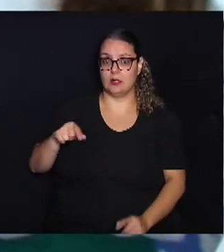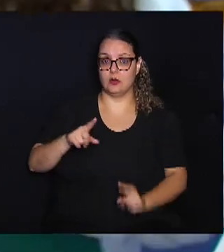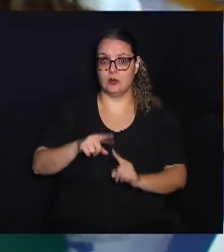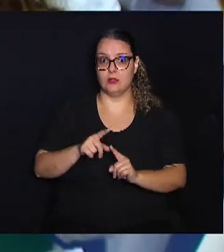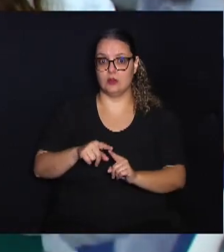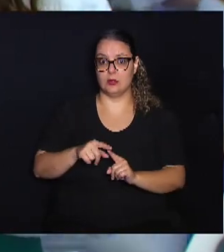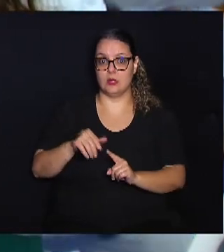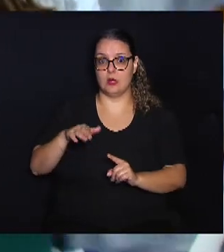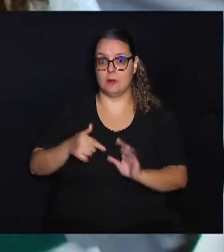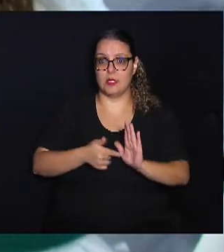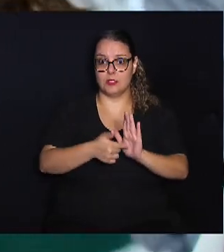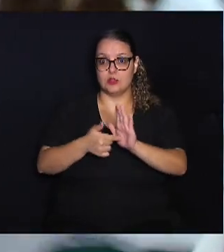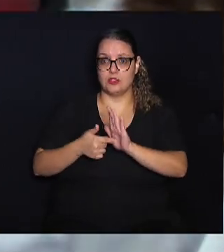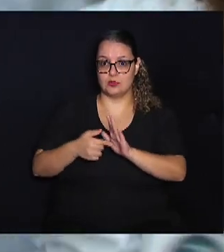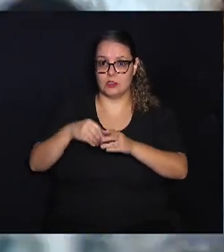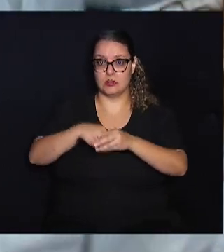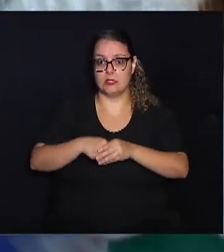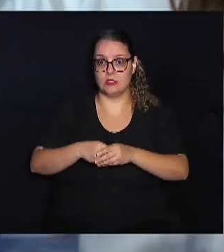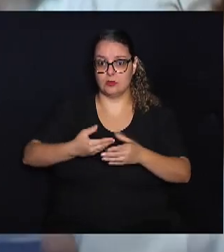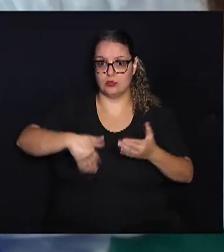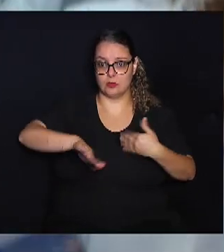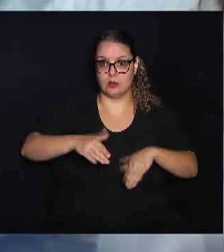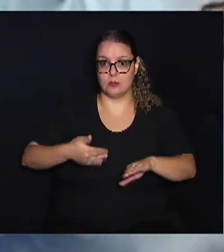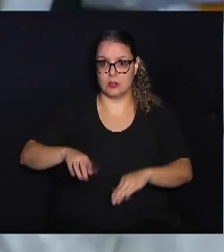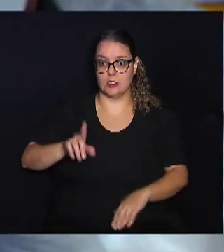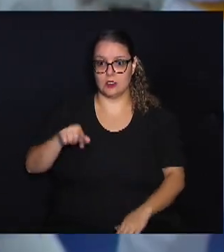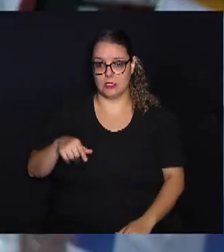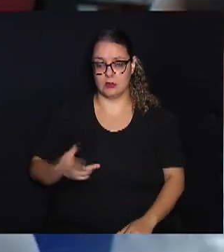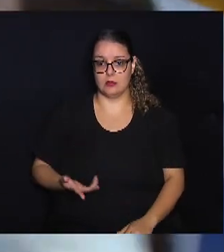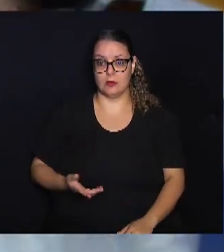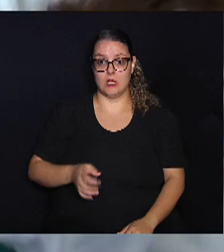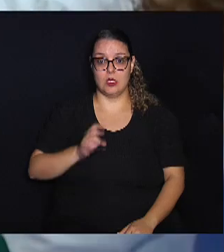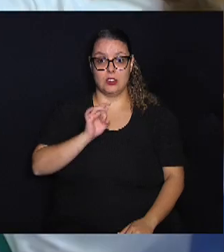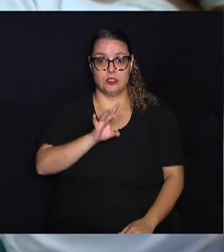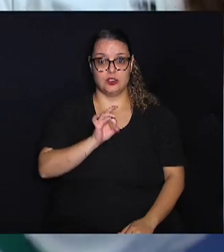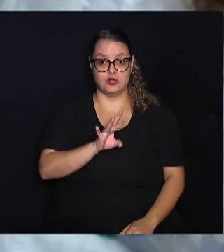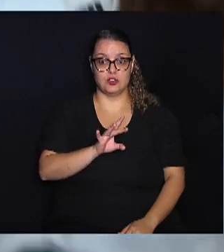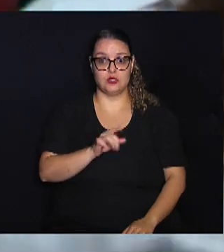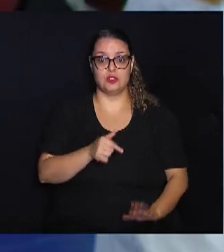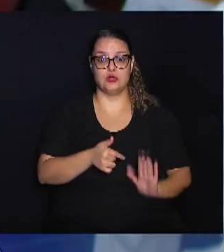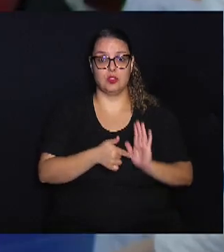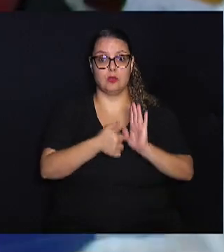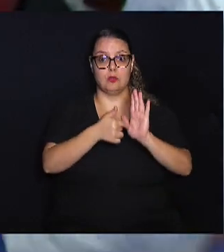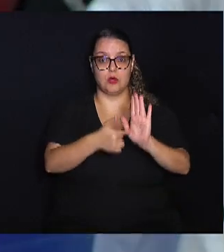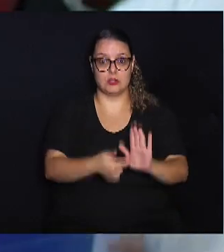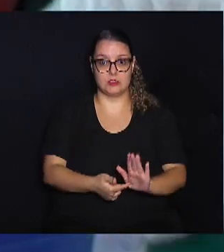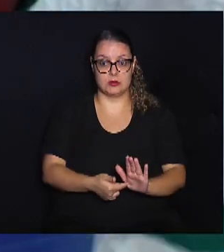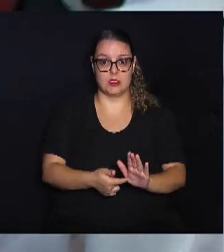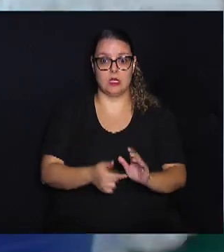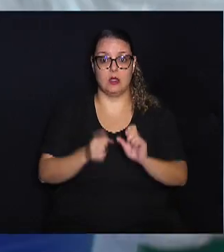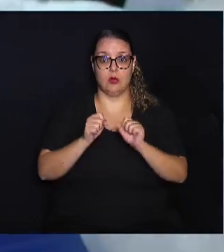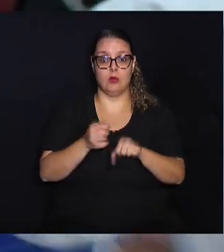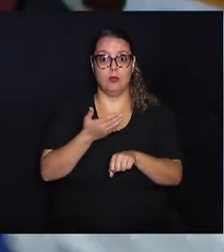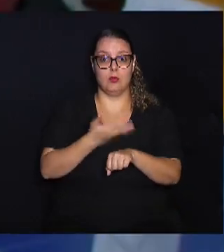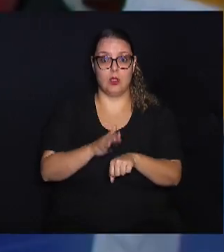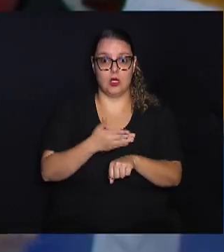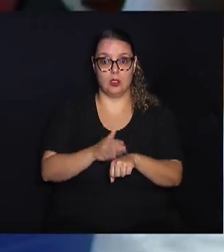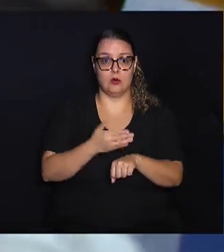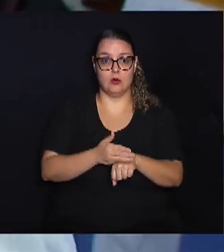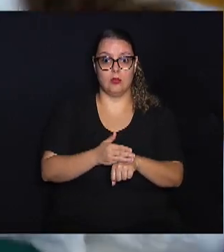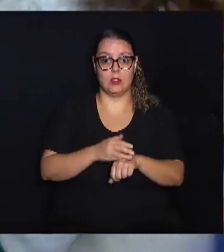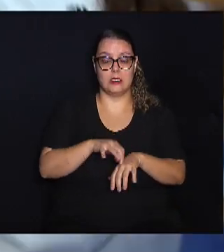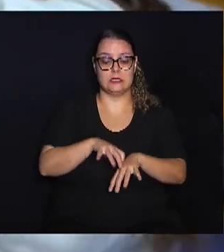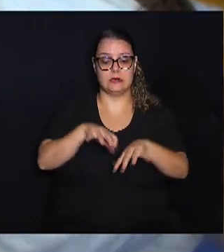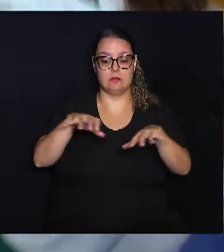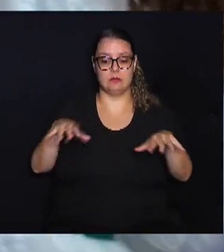de demonstração dentro do karatê, né, professor? Ele somente você pode praticá-lo desmembrando